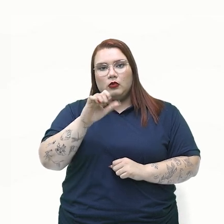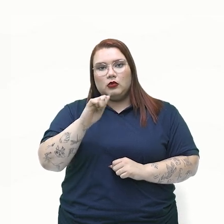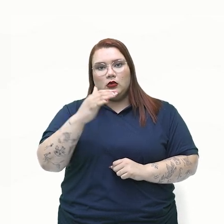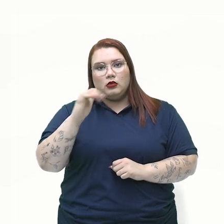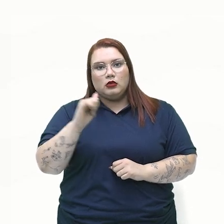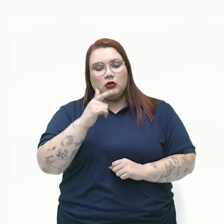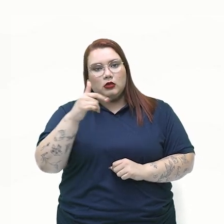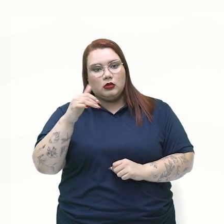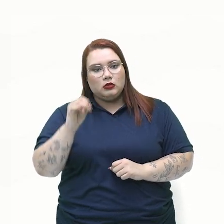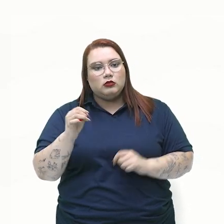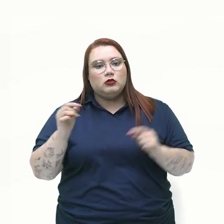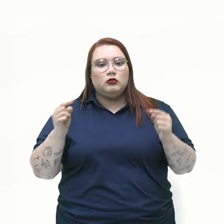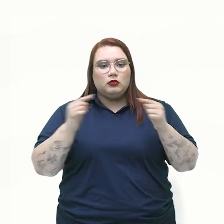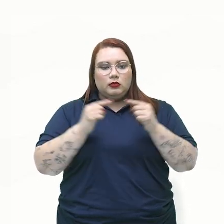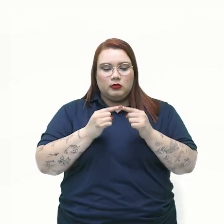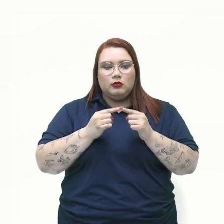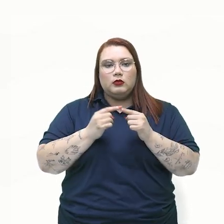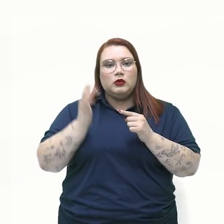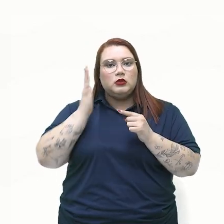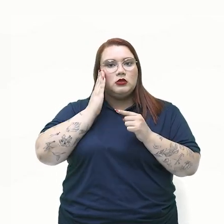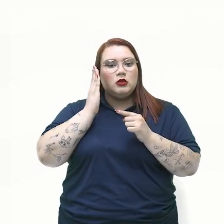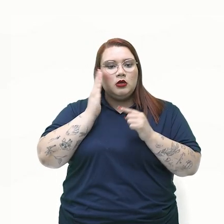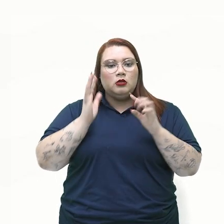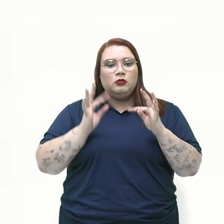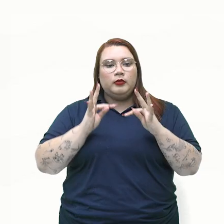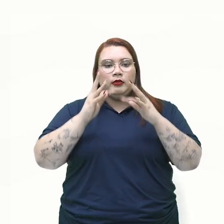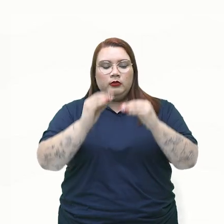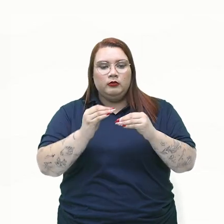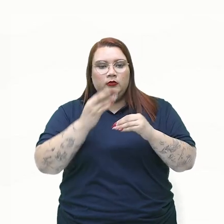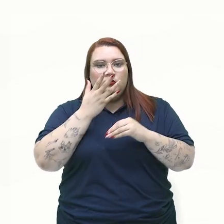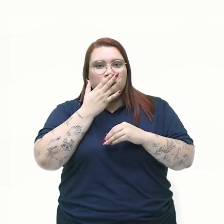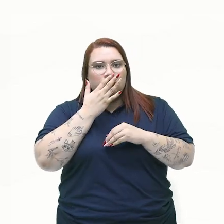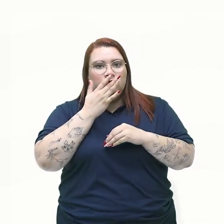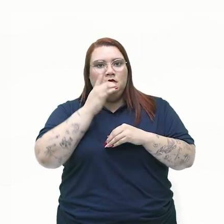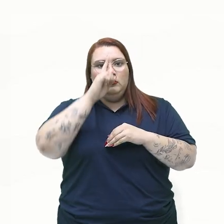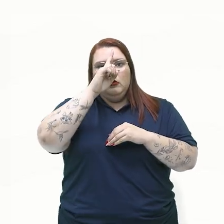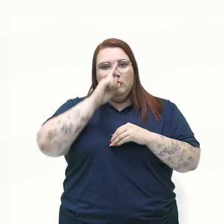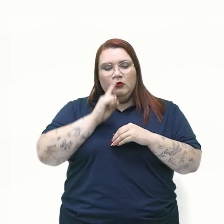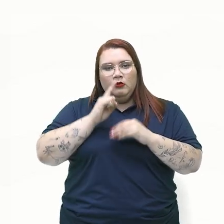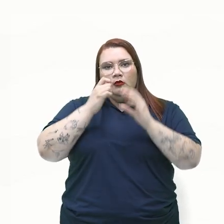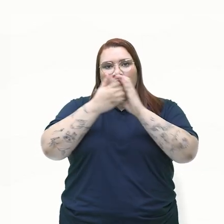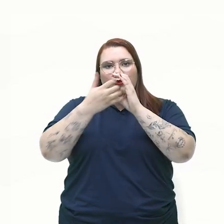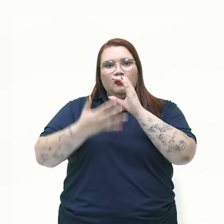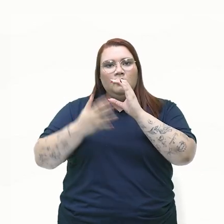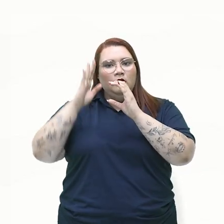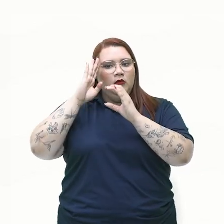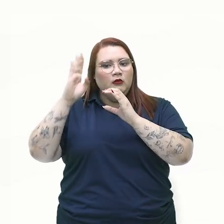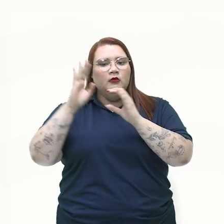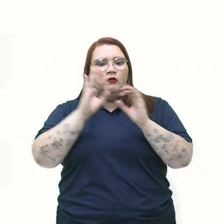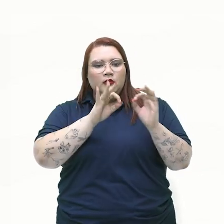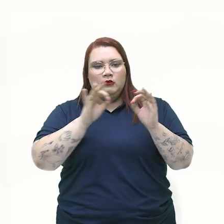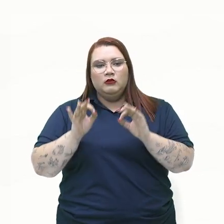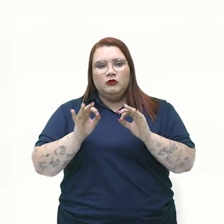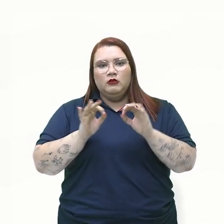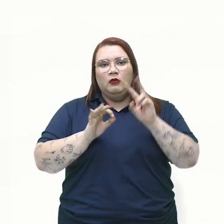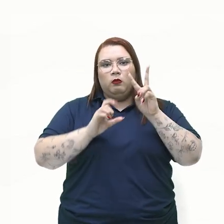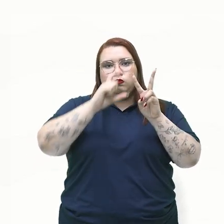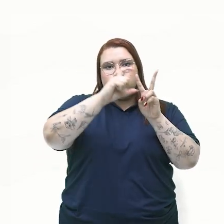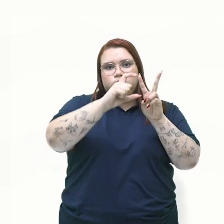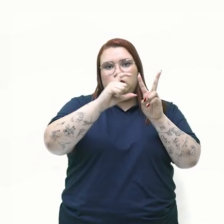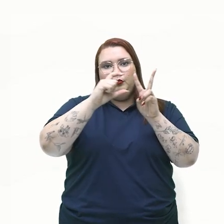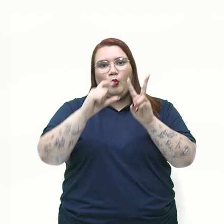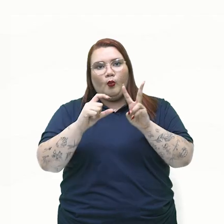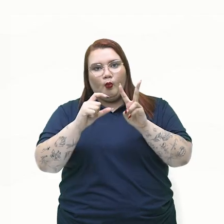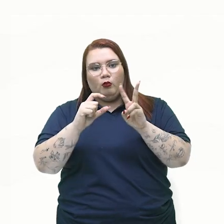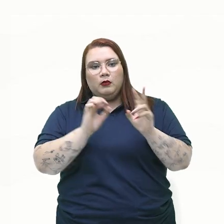geração F1. Né? Então, a gente já sabe que na geração F1, todos eles vieram com a característica dominante, Vzão,